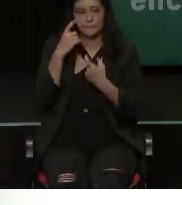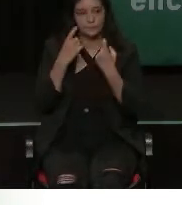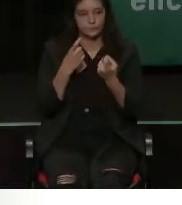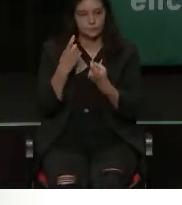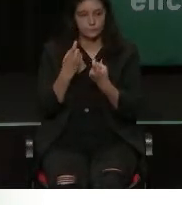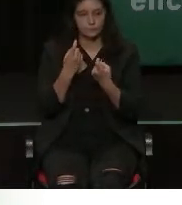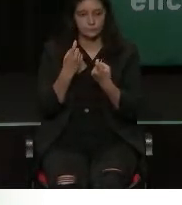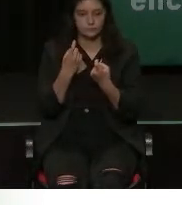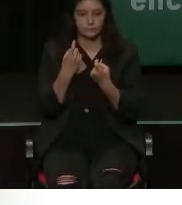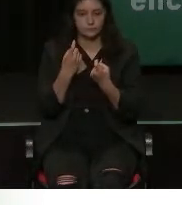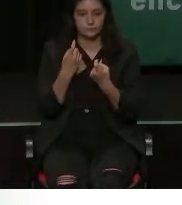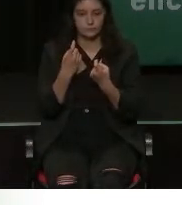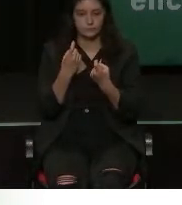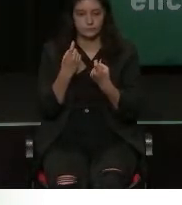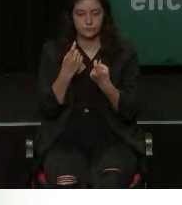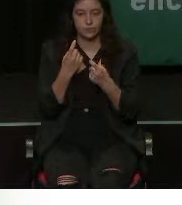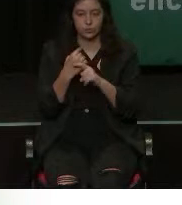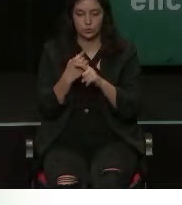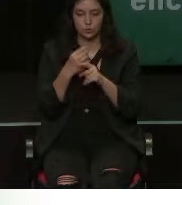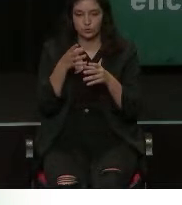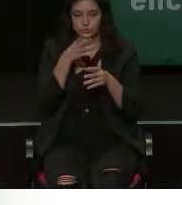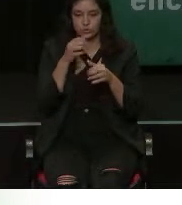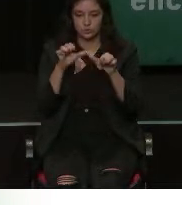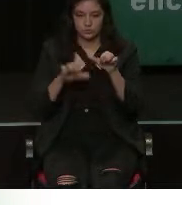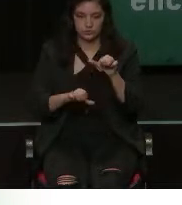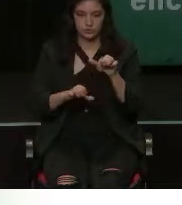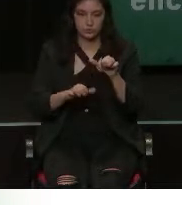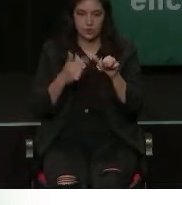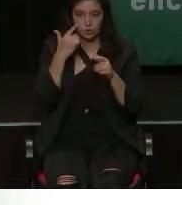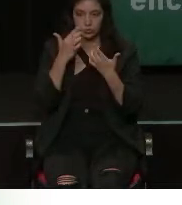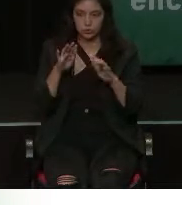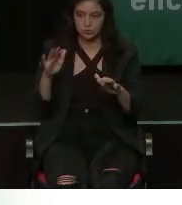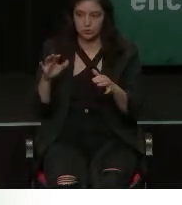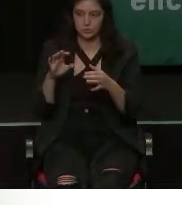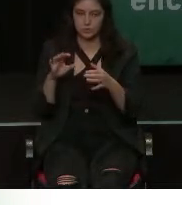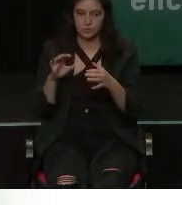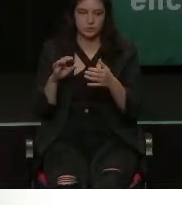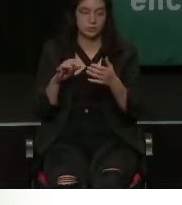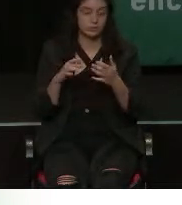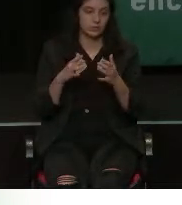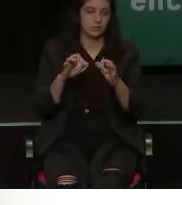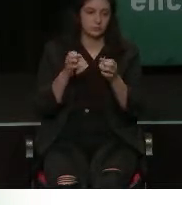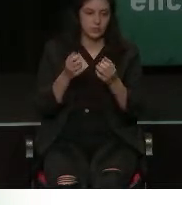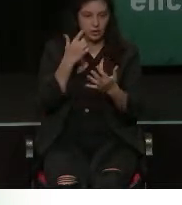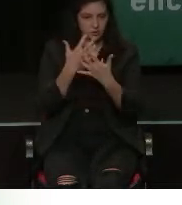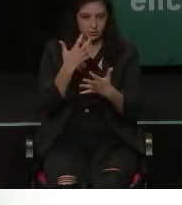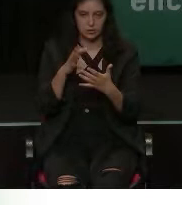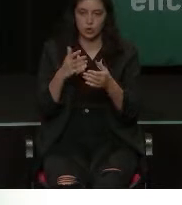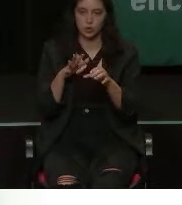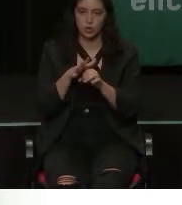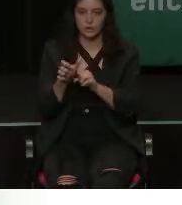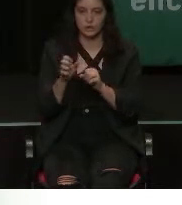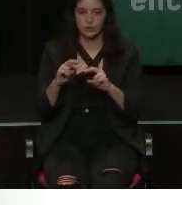alguns fatores que explicam a exposição à transmissão ao